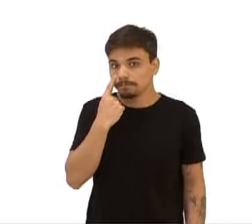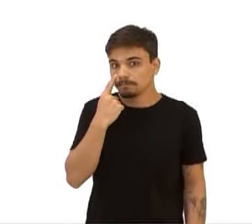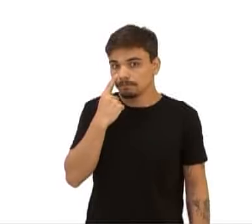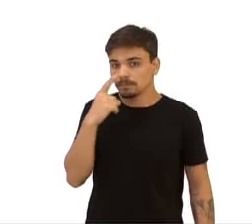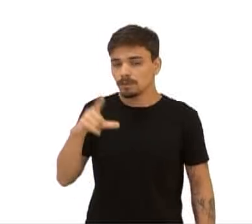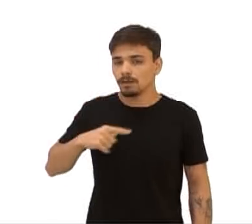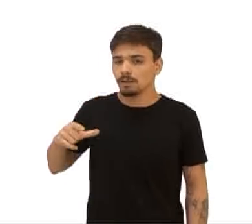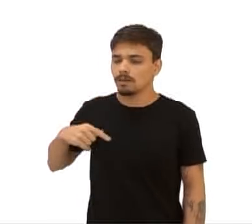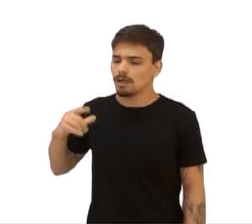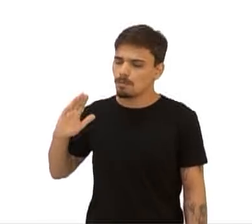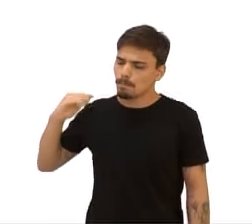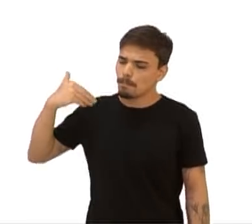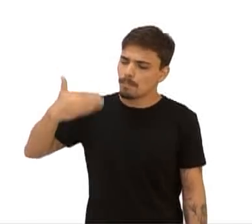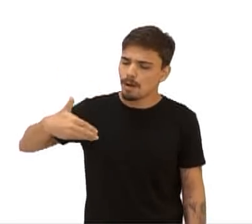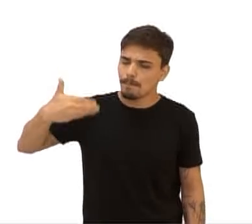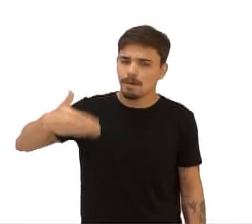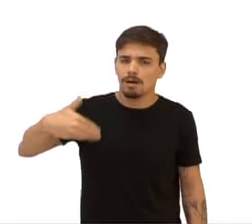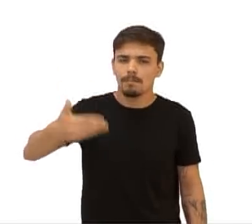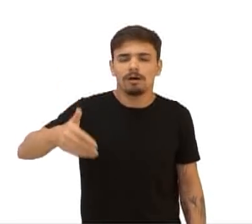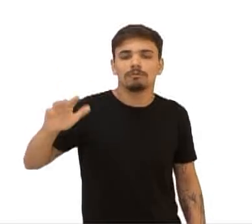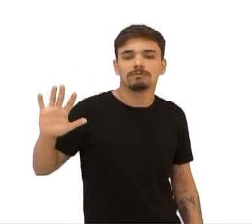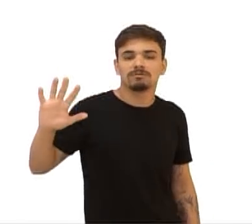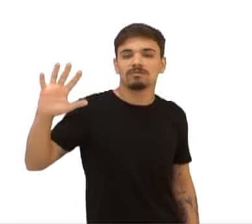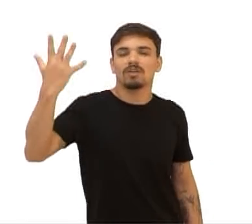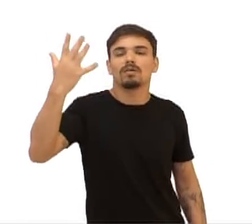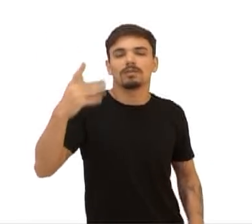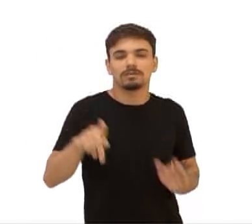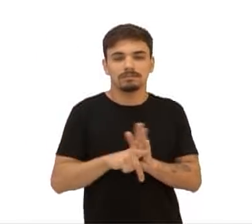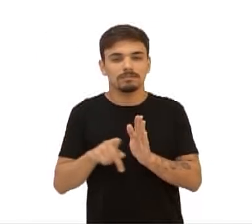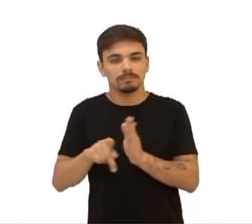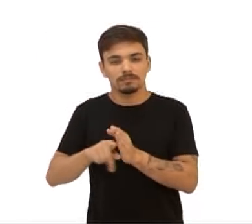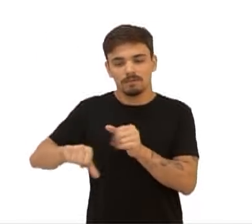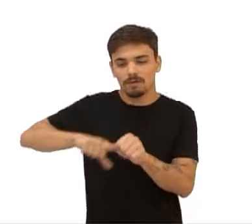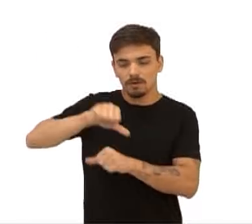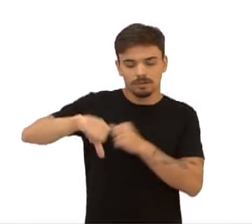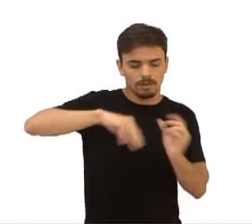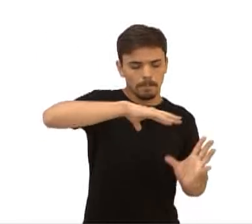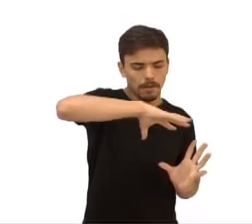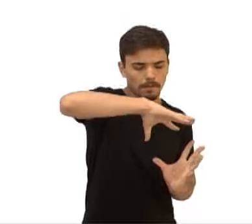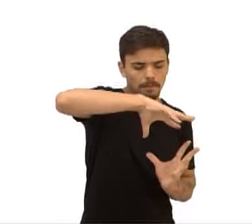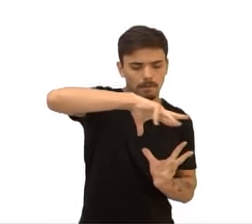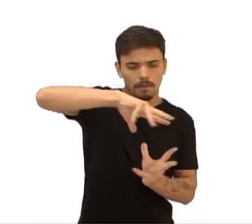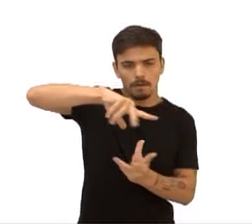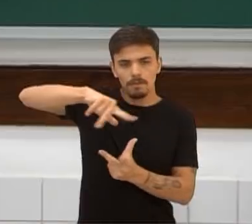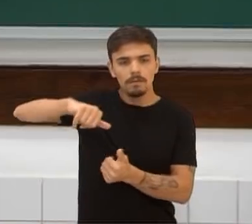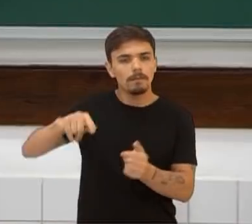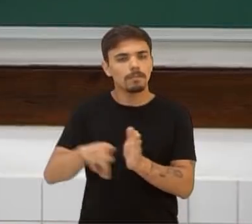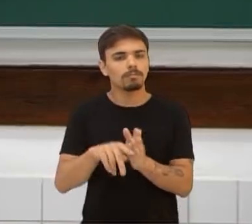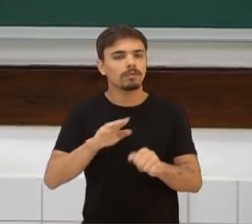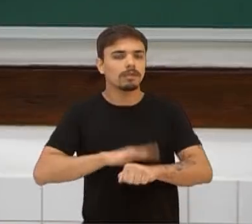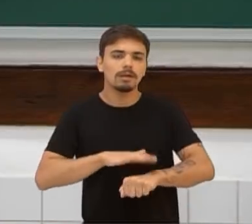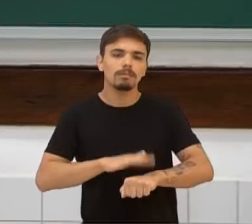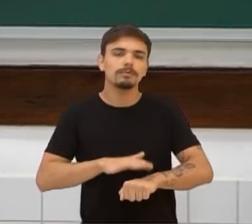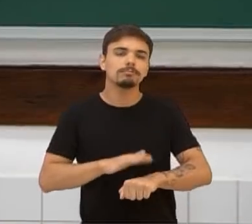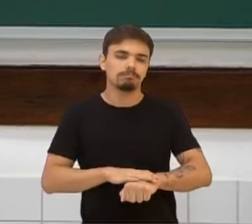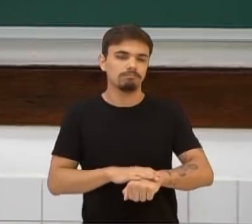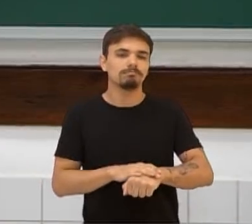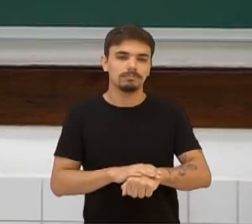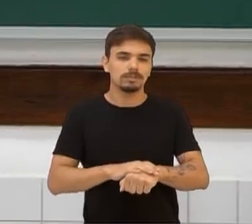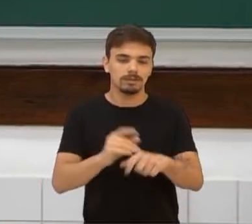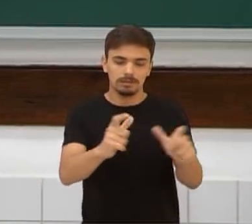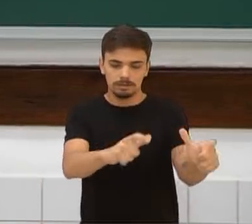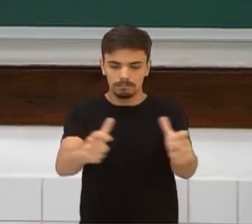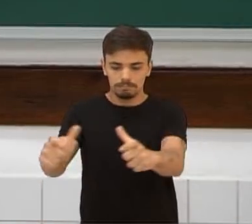uma série de fatores que se desdobram ao longo do tempo e do espaço. Ou seja, o